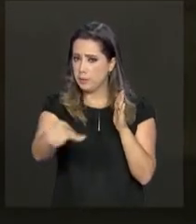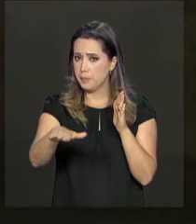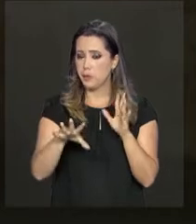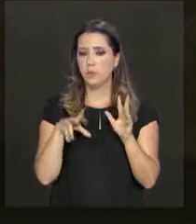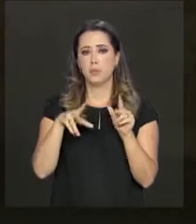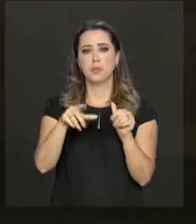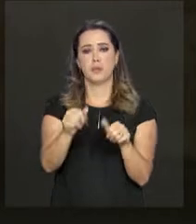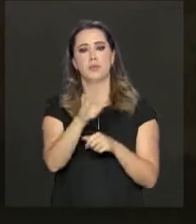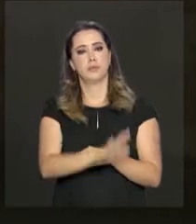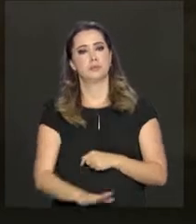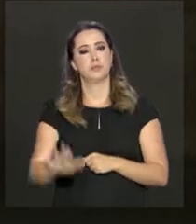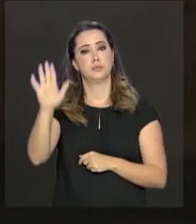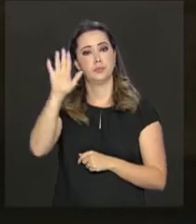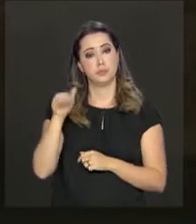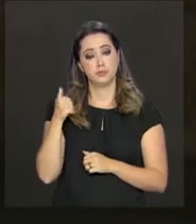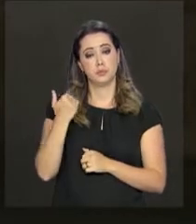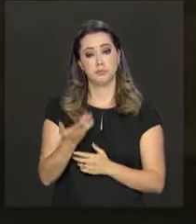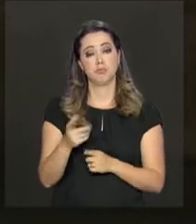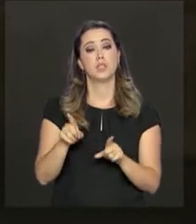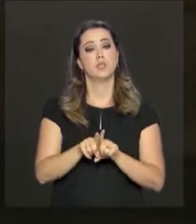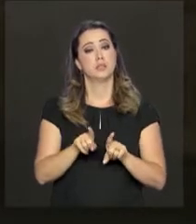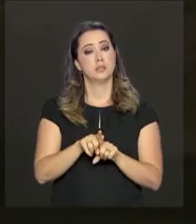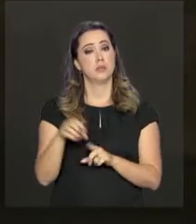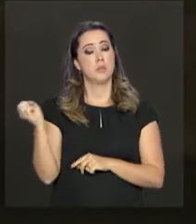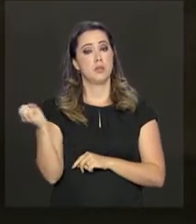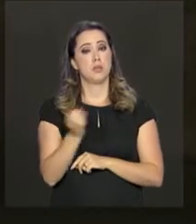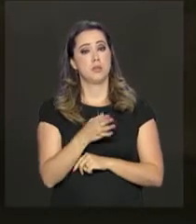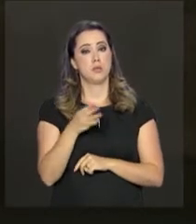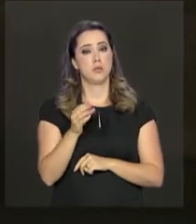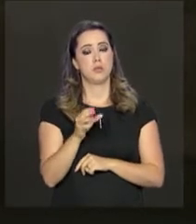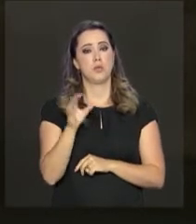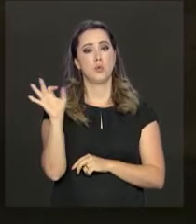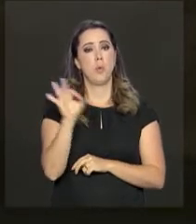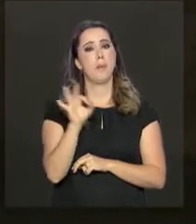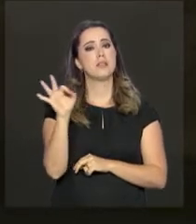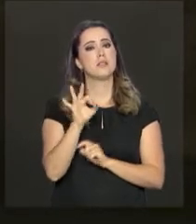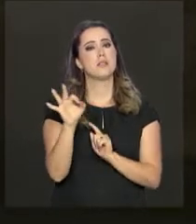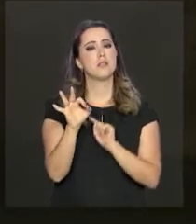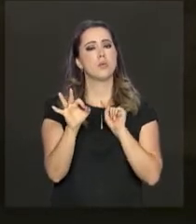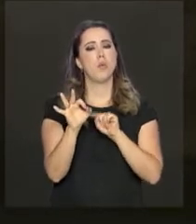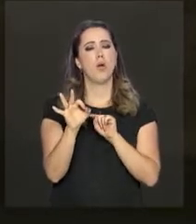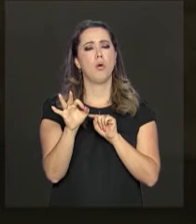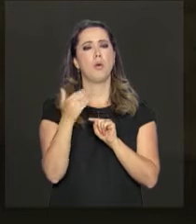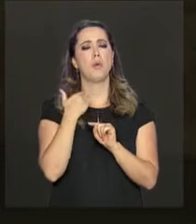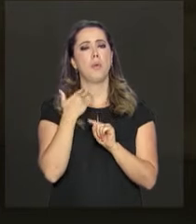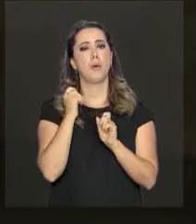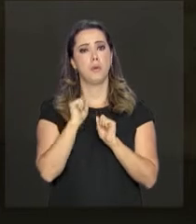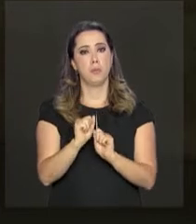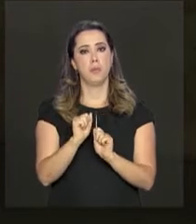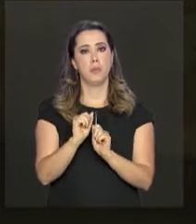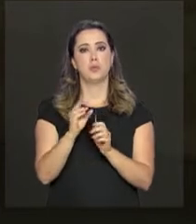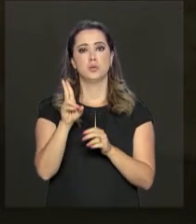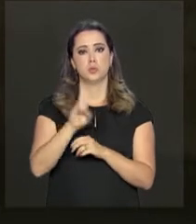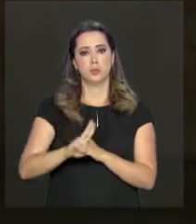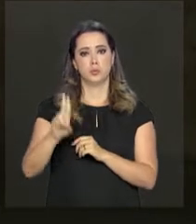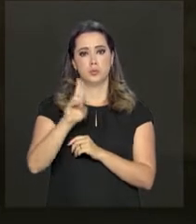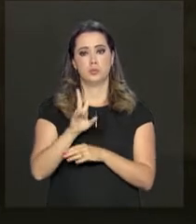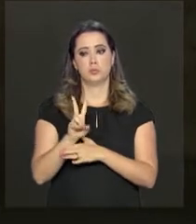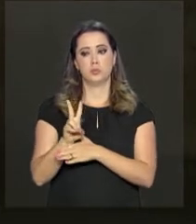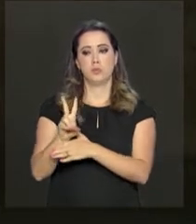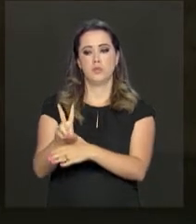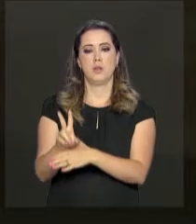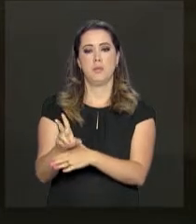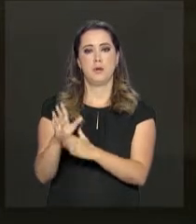para todo o país há também novidades no percentual que os bancos devem aplicar em crédito imobiliário